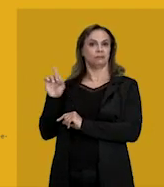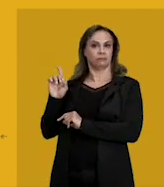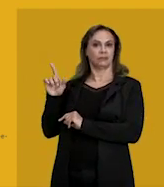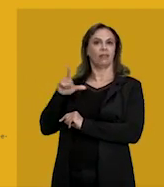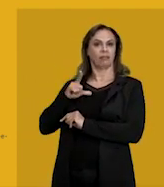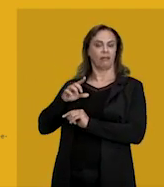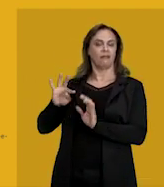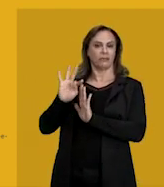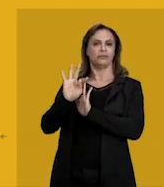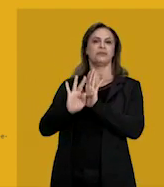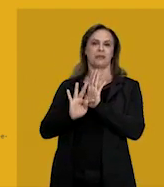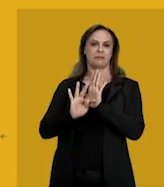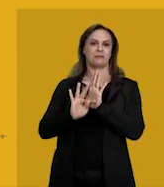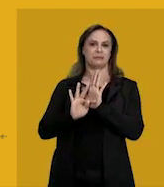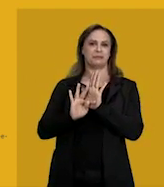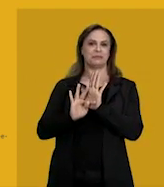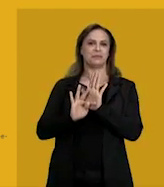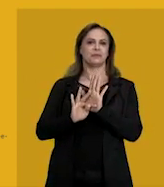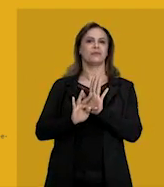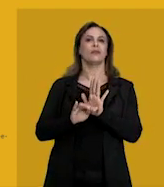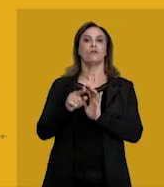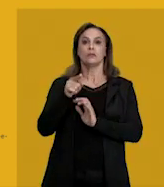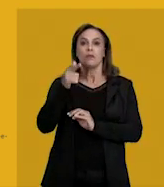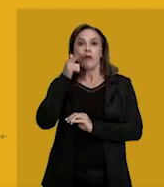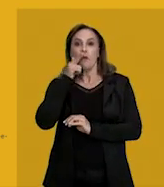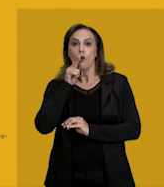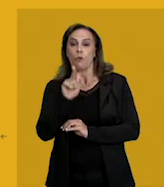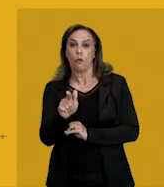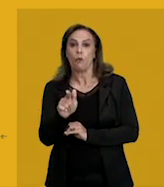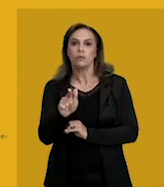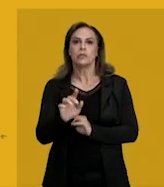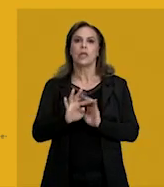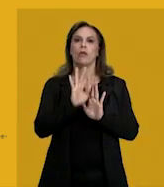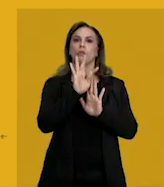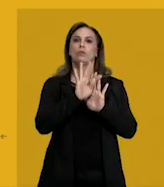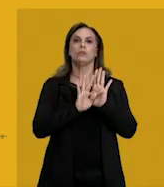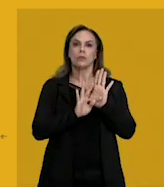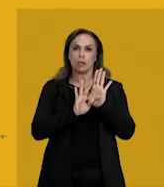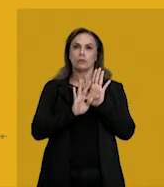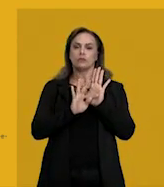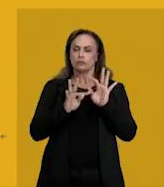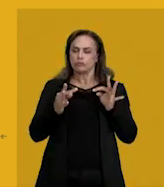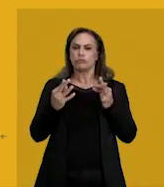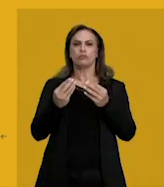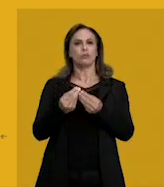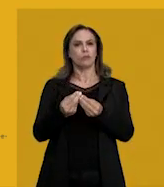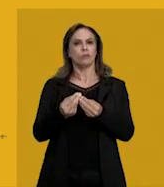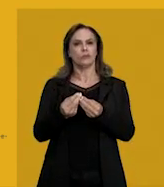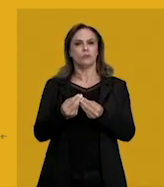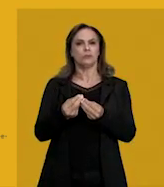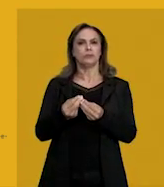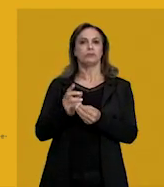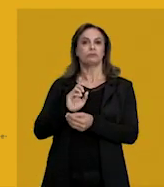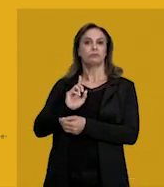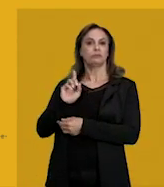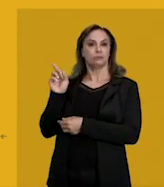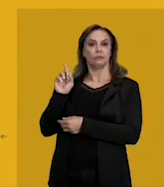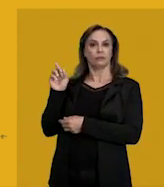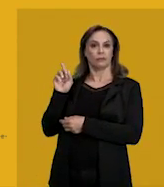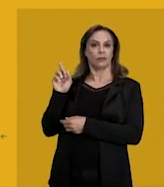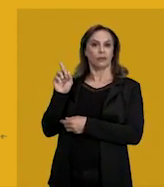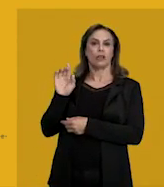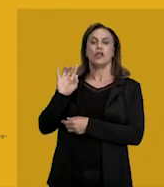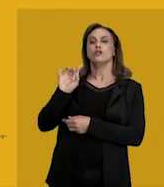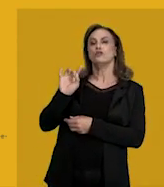aula, tá bom? Você vai conseguir acessar o texto completo. Eu coloquei aqui nos slides alguns trechos do texto